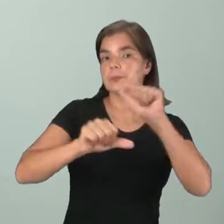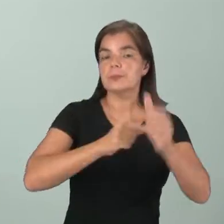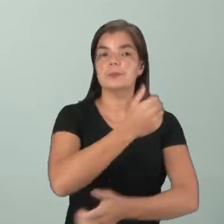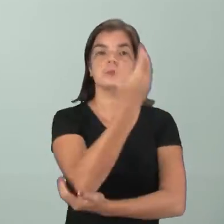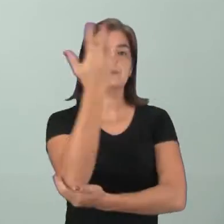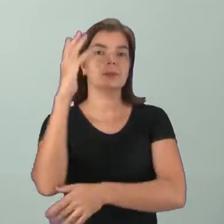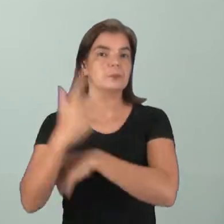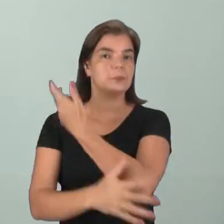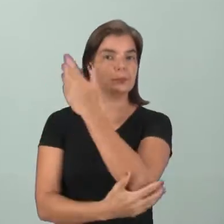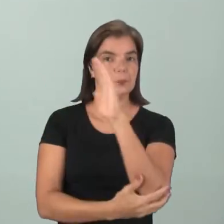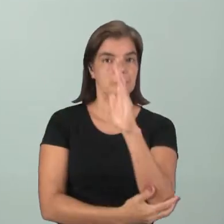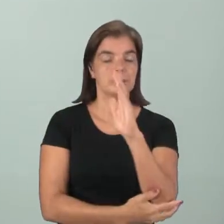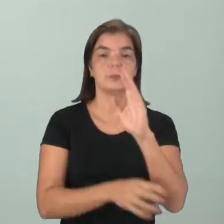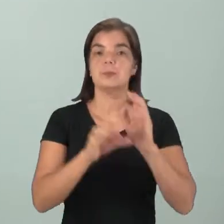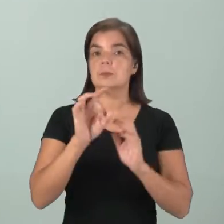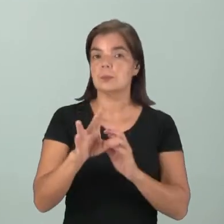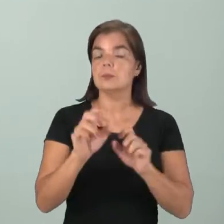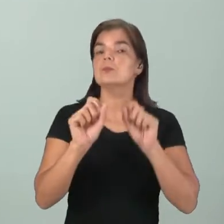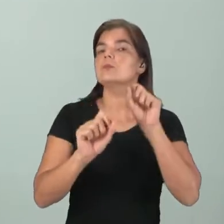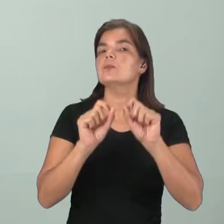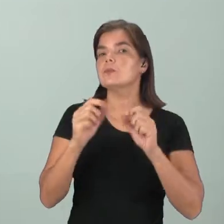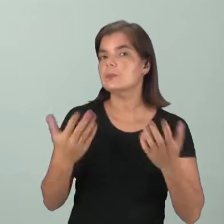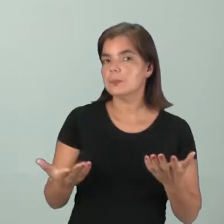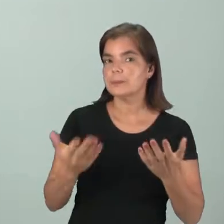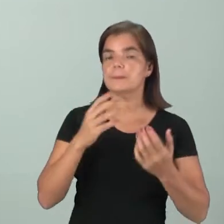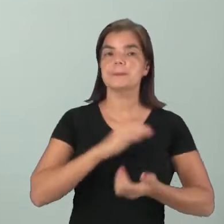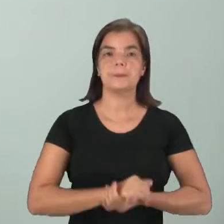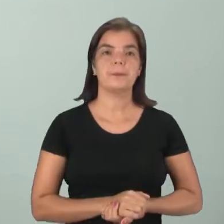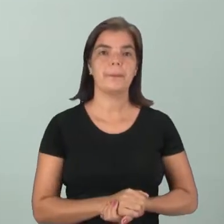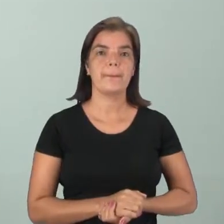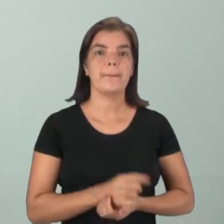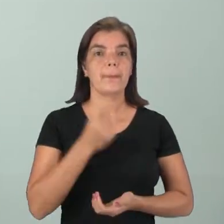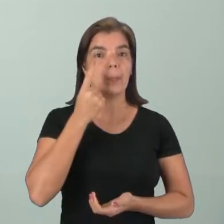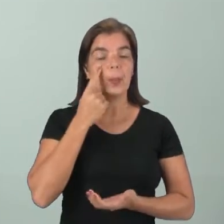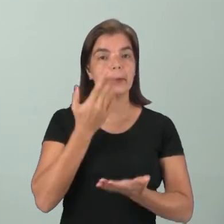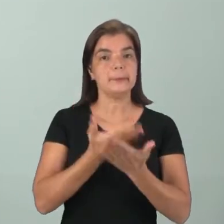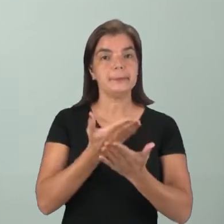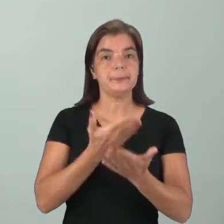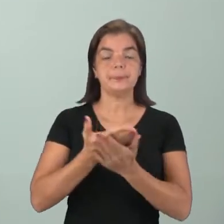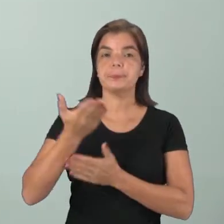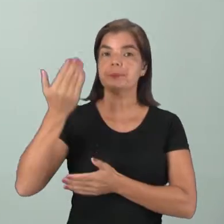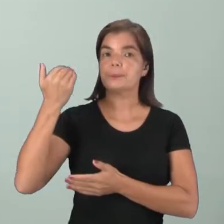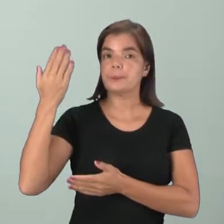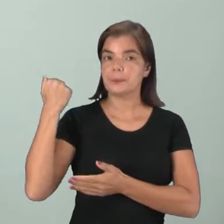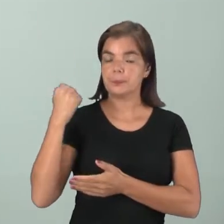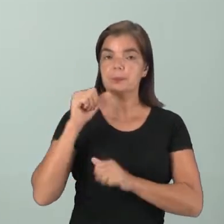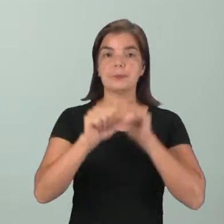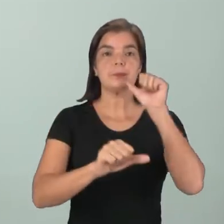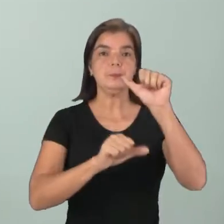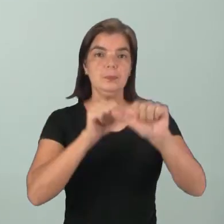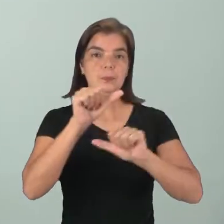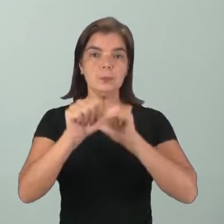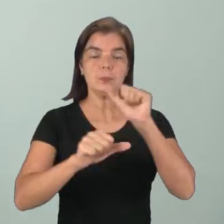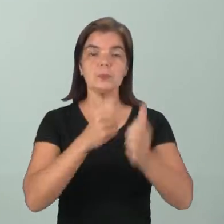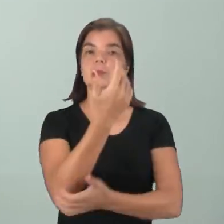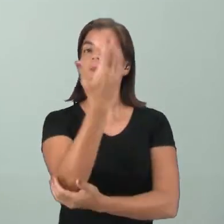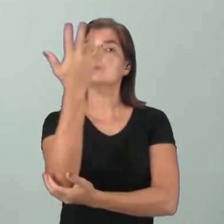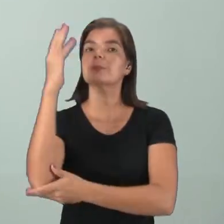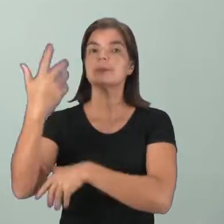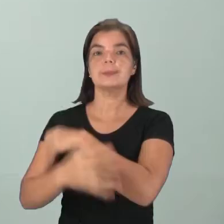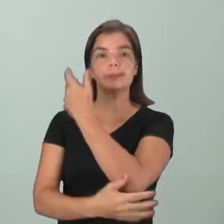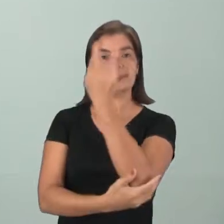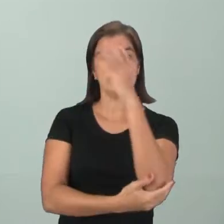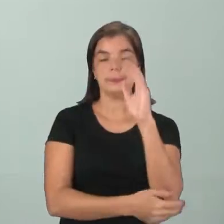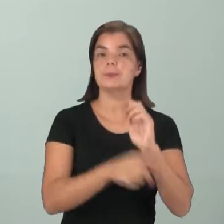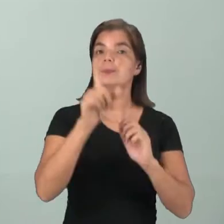cultura e transformação da nossa natureza. Então, basicamente, a gente viu nas aulas passadas que o que